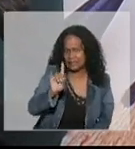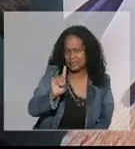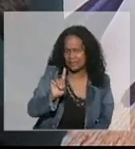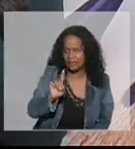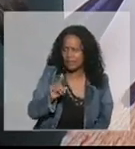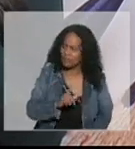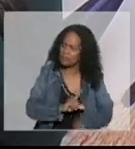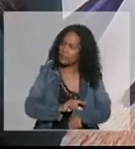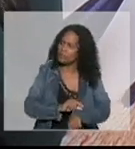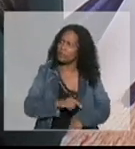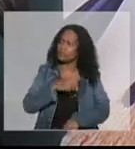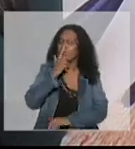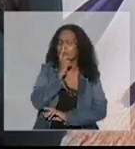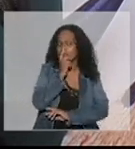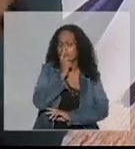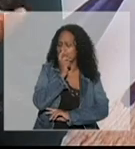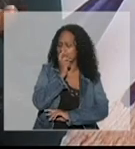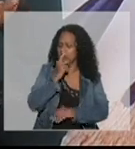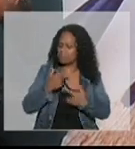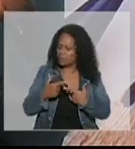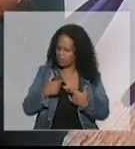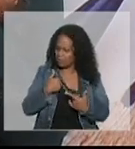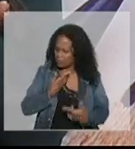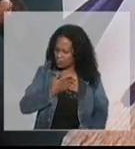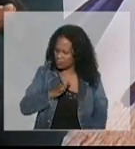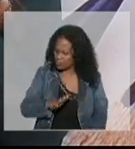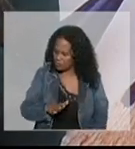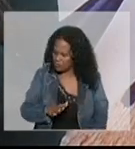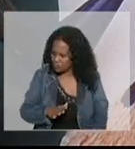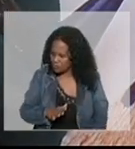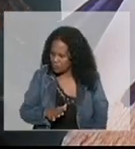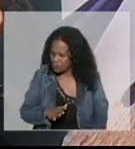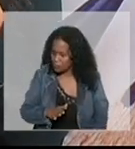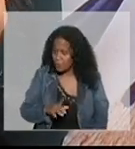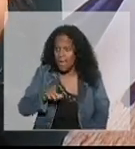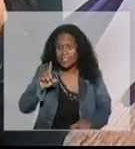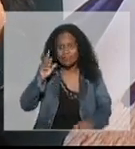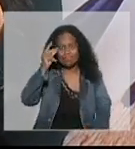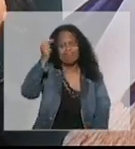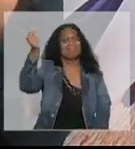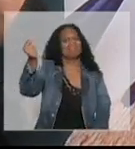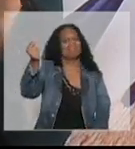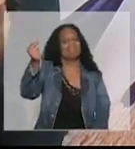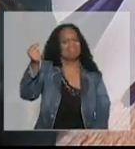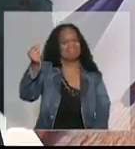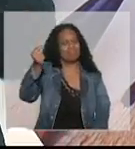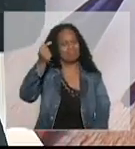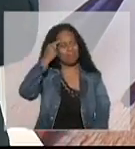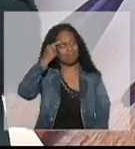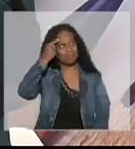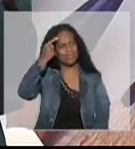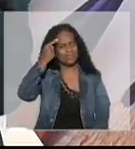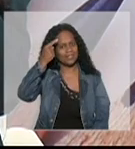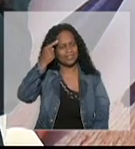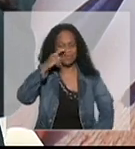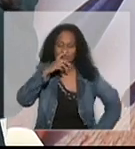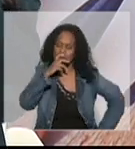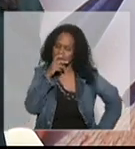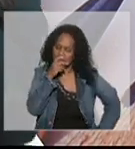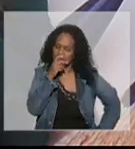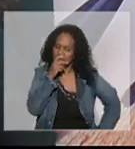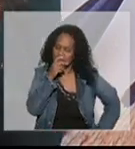chateada não, né? Aí na hora eu pensei assim, não, por que eu ficaria chateada? E eu sinto, aí ali, engraçado, a ficha